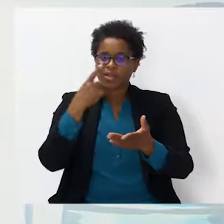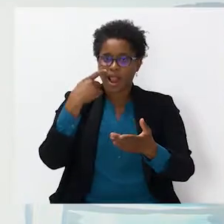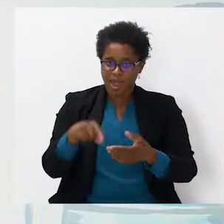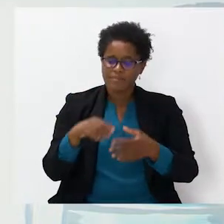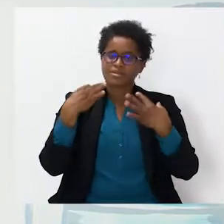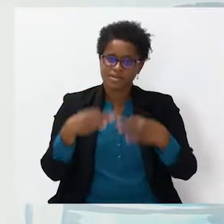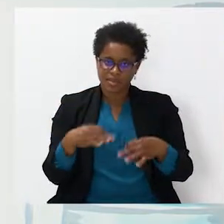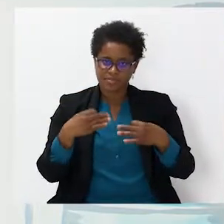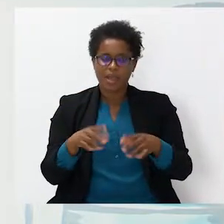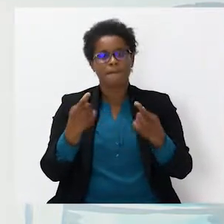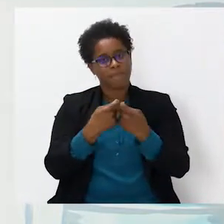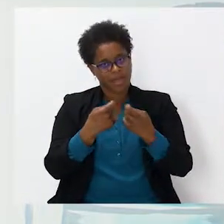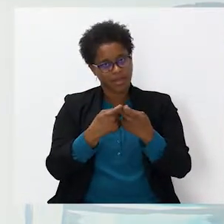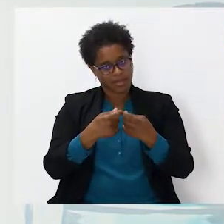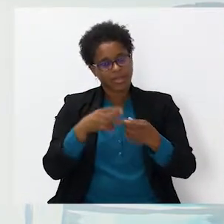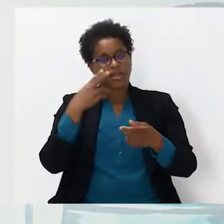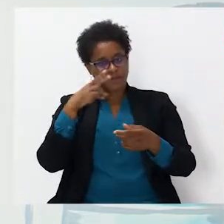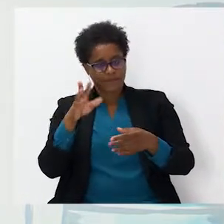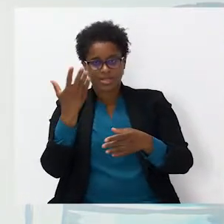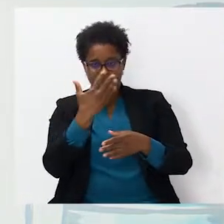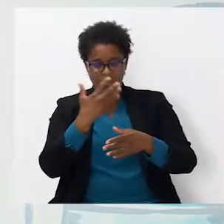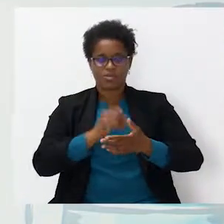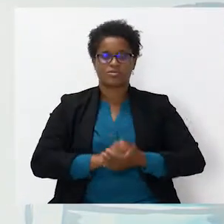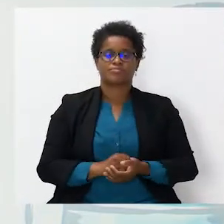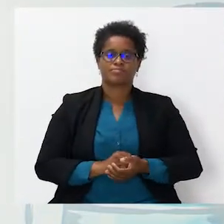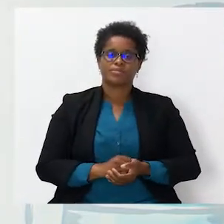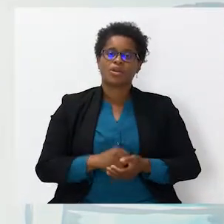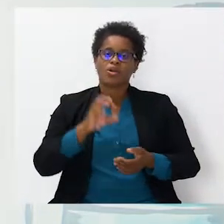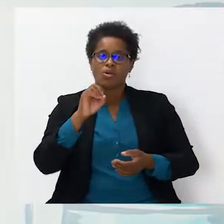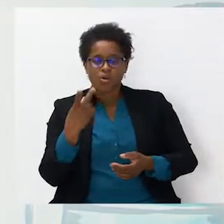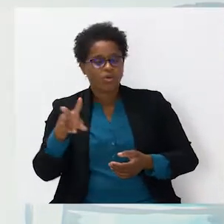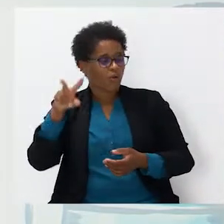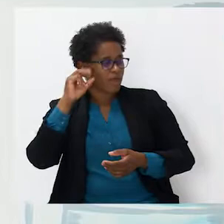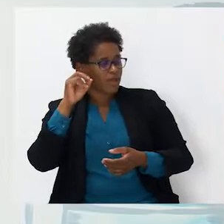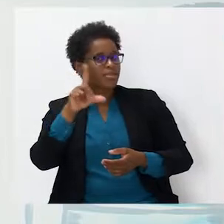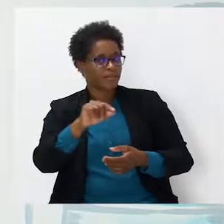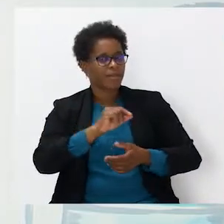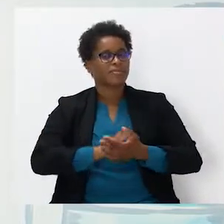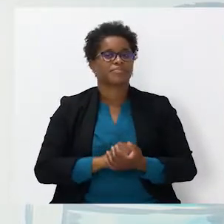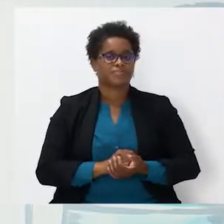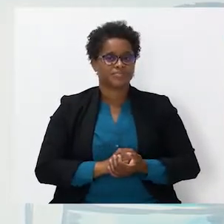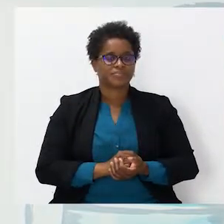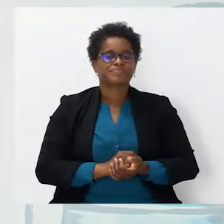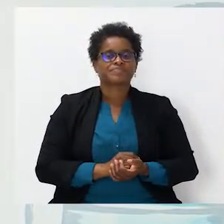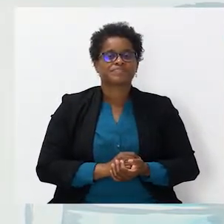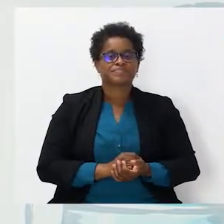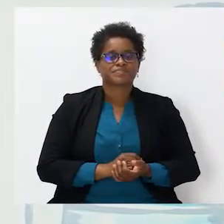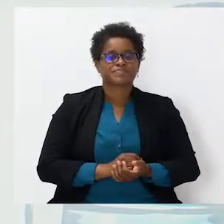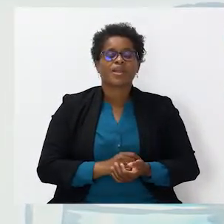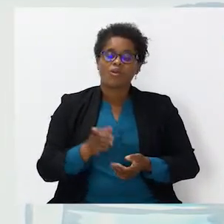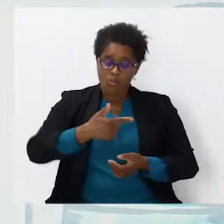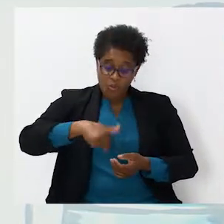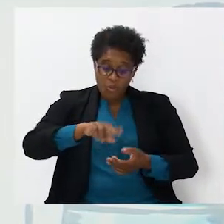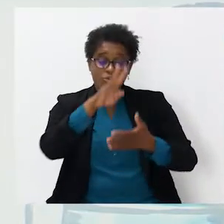lápis sempre perto ao assistir às aulas ou ao ouvir também. Bem, no